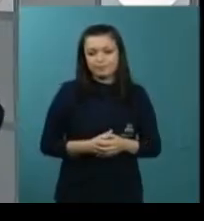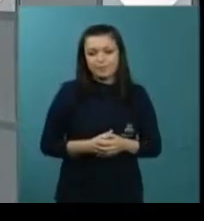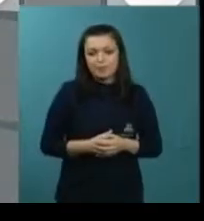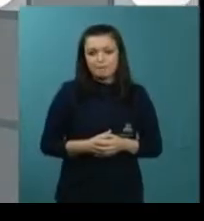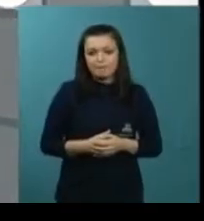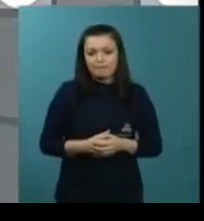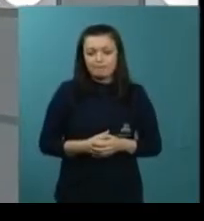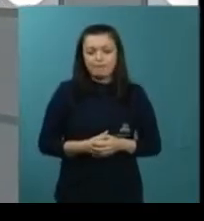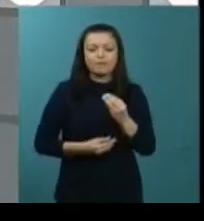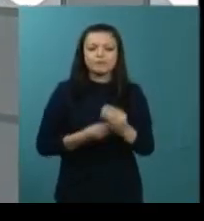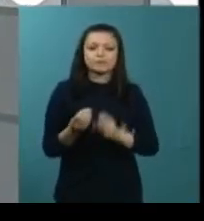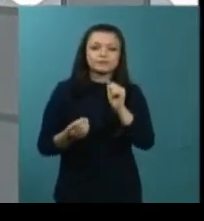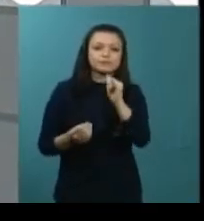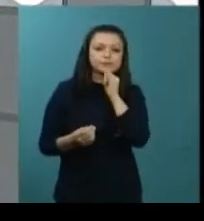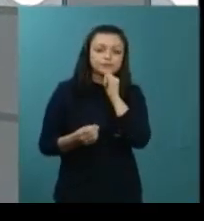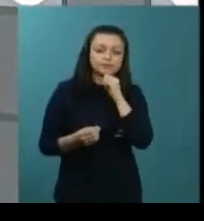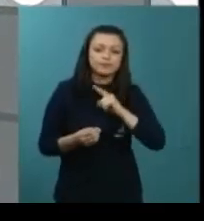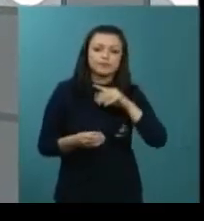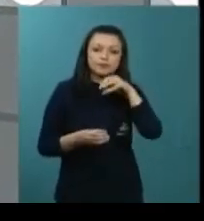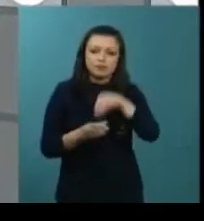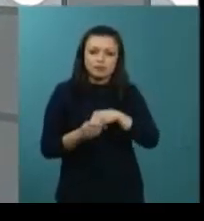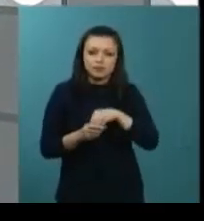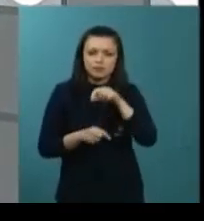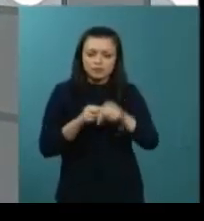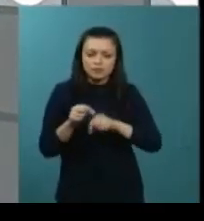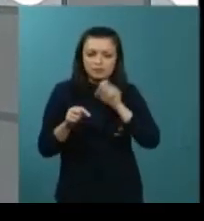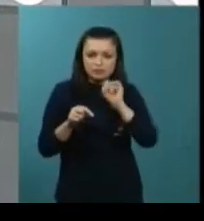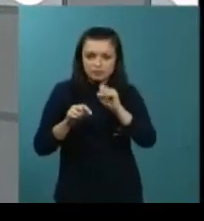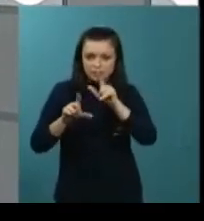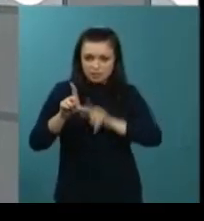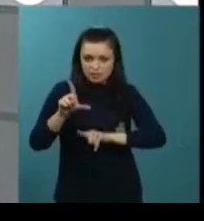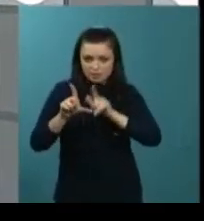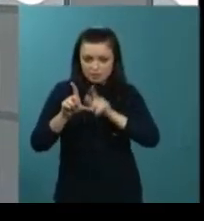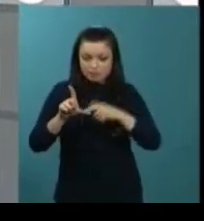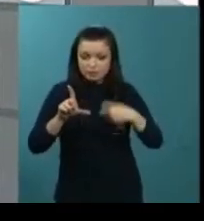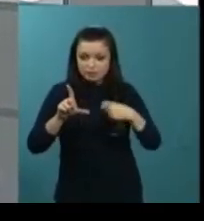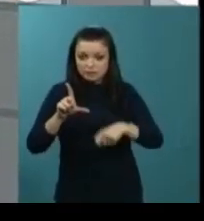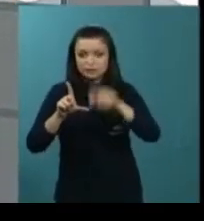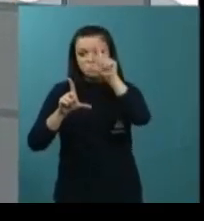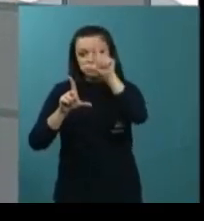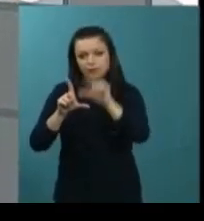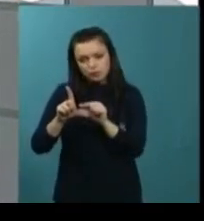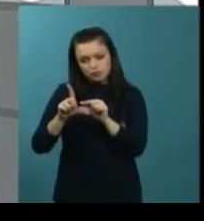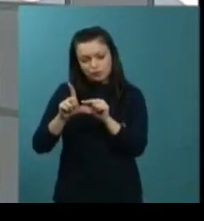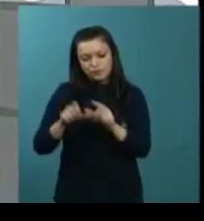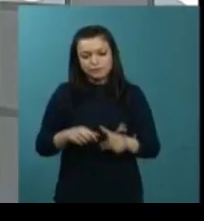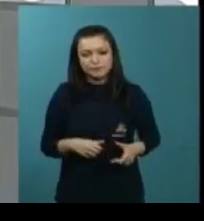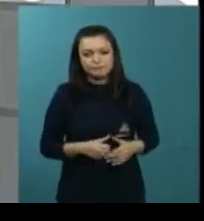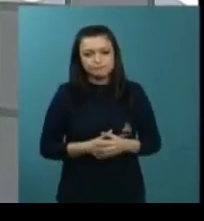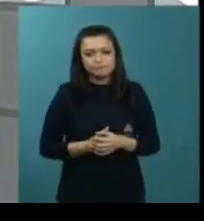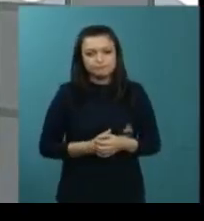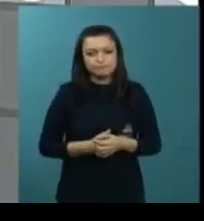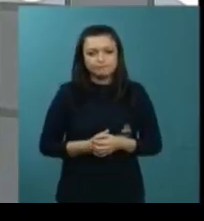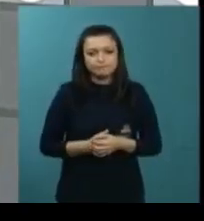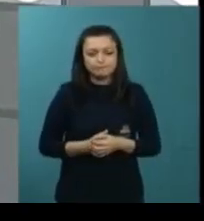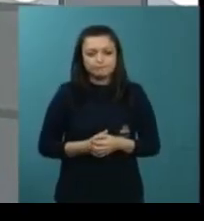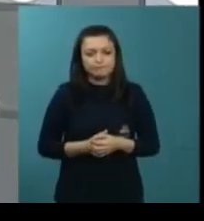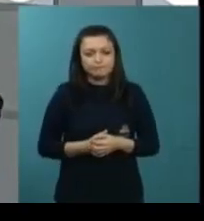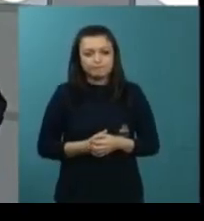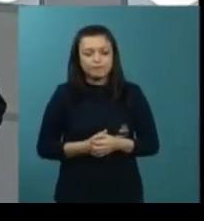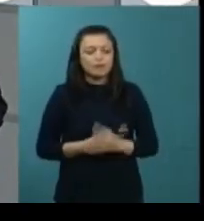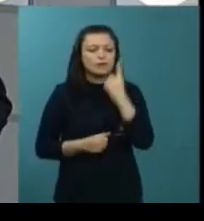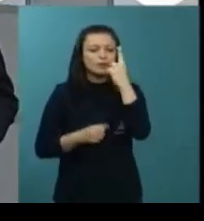No caso dos elementos serem letras, elas serão minúsculas.